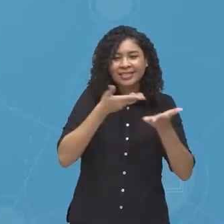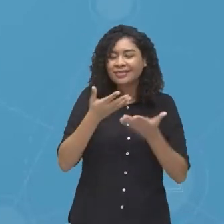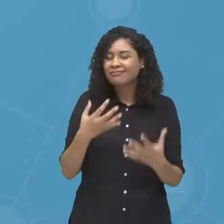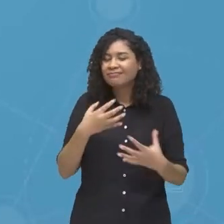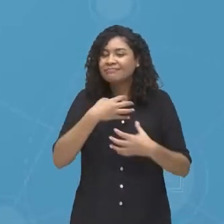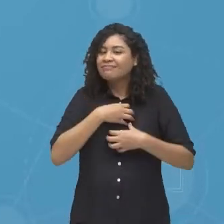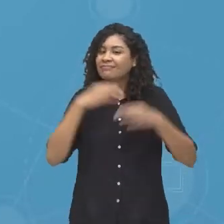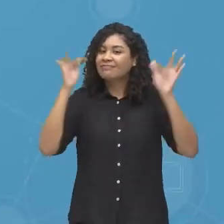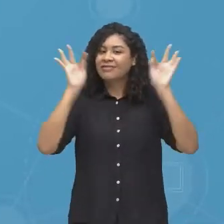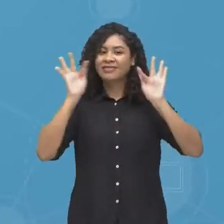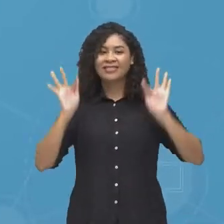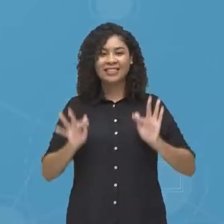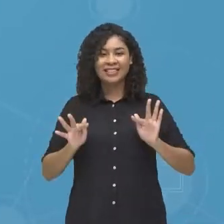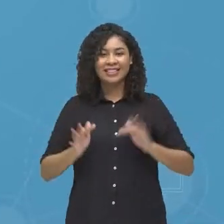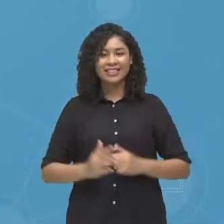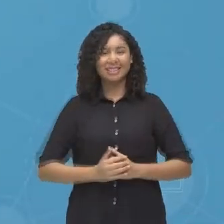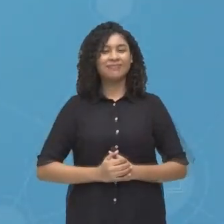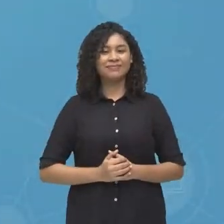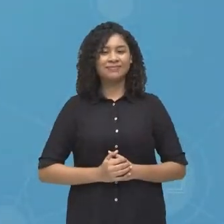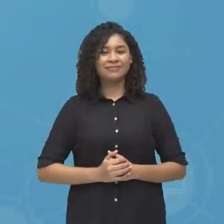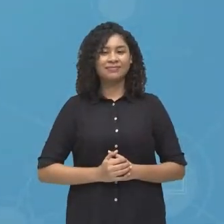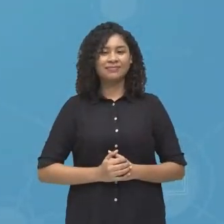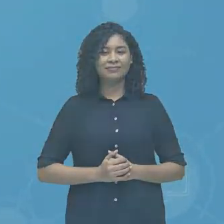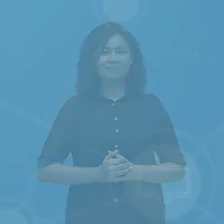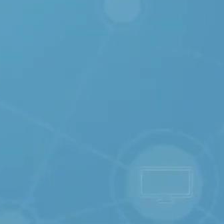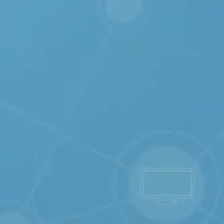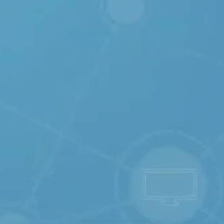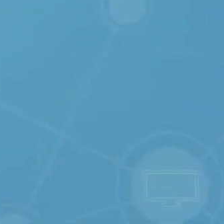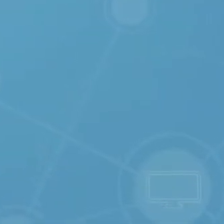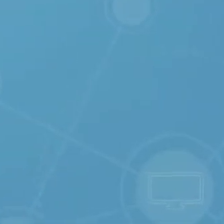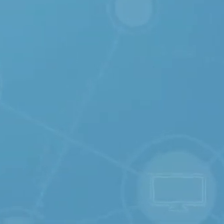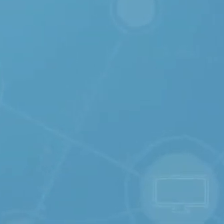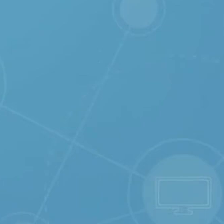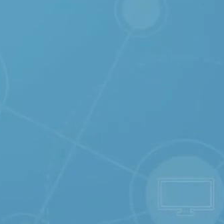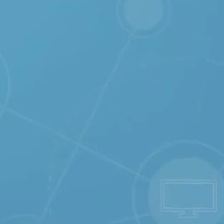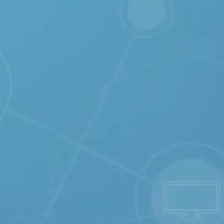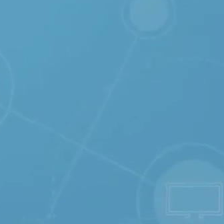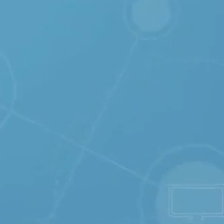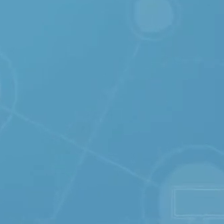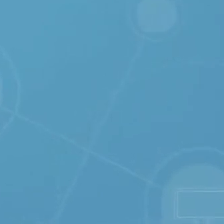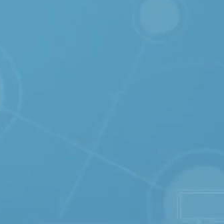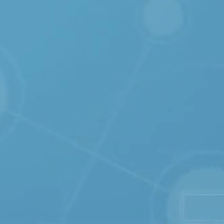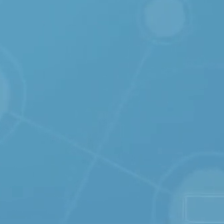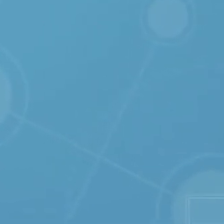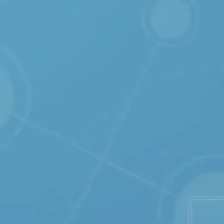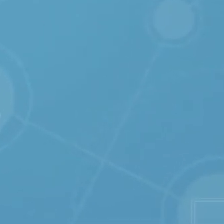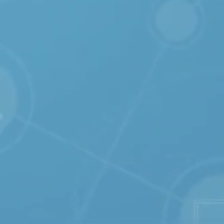certeza, vem somar conosco.